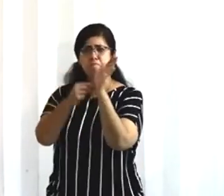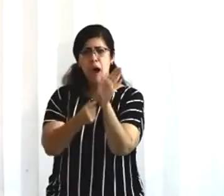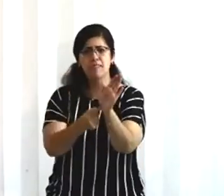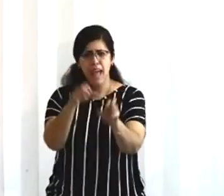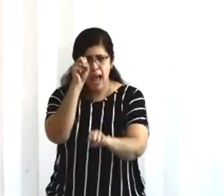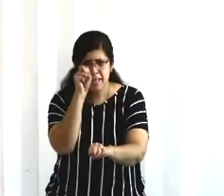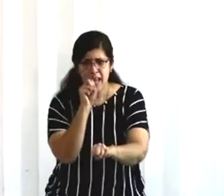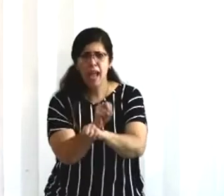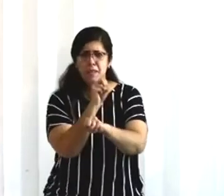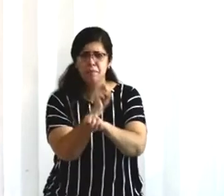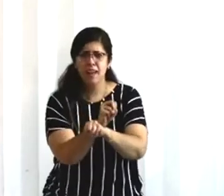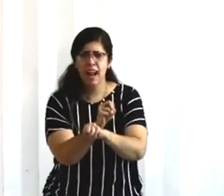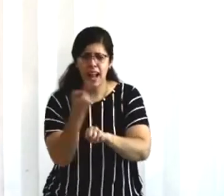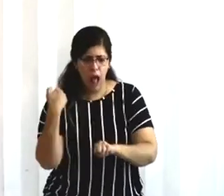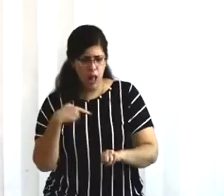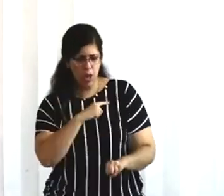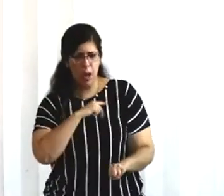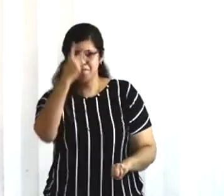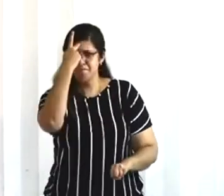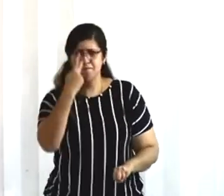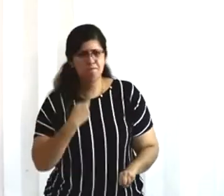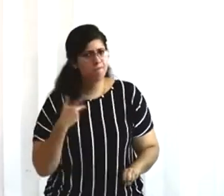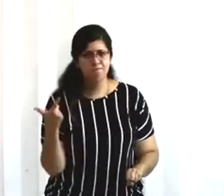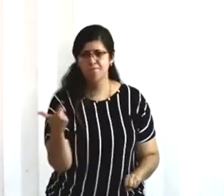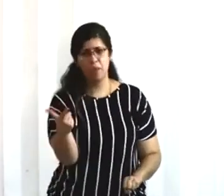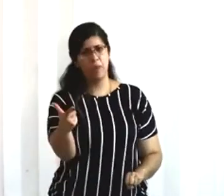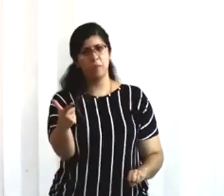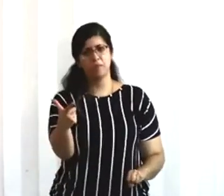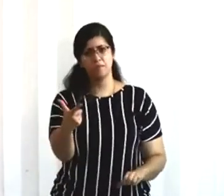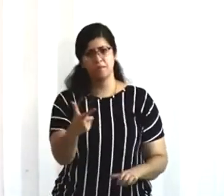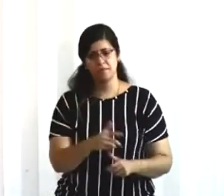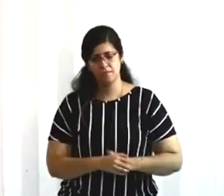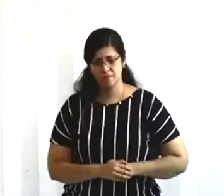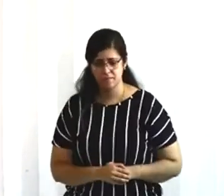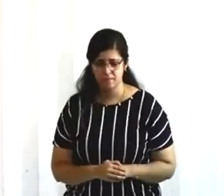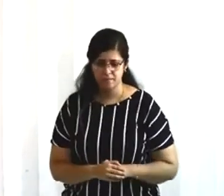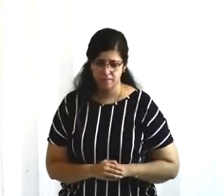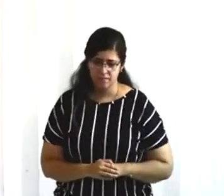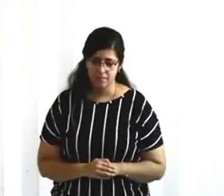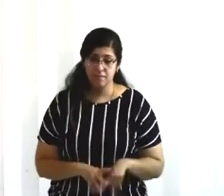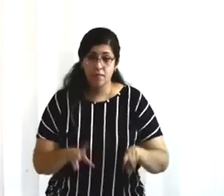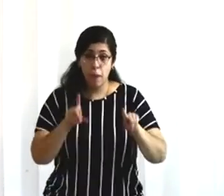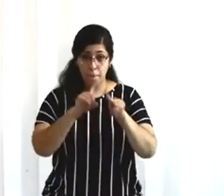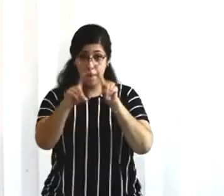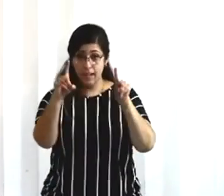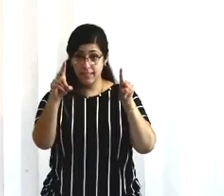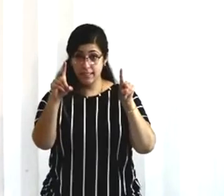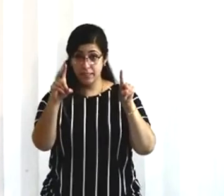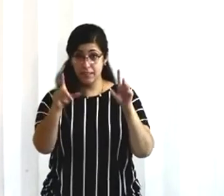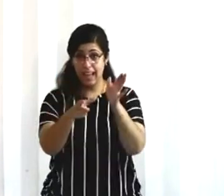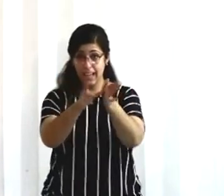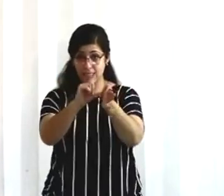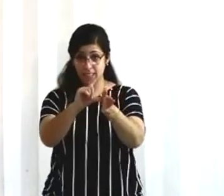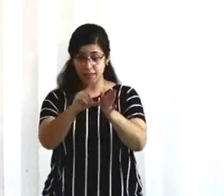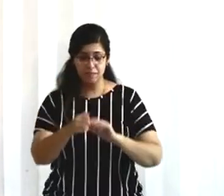que nós não podemos fazer da mesma forma. Mas eu quero, antes